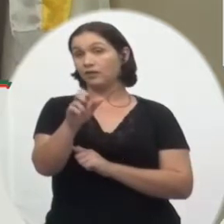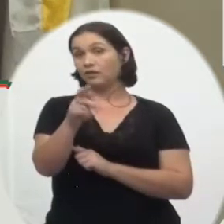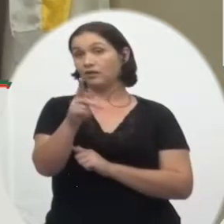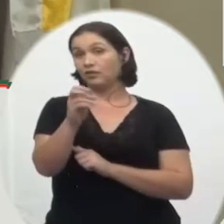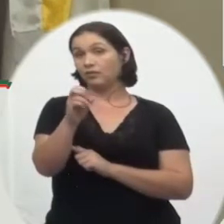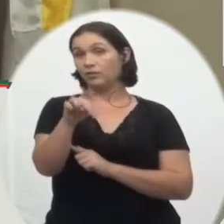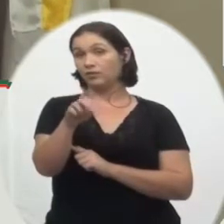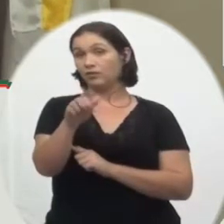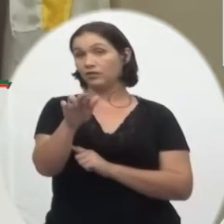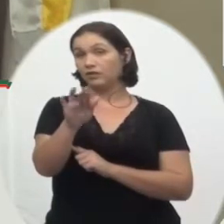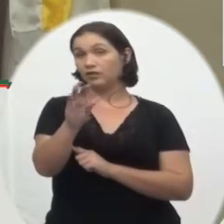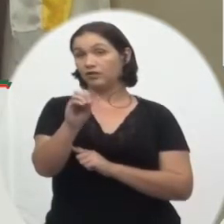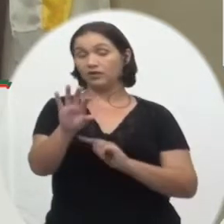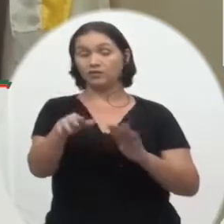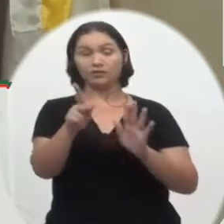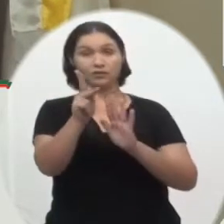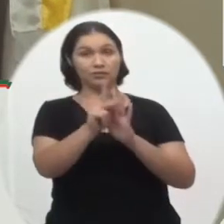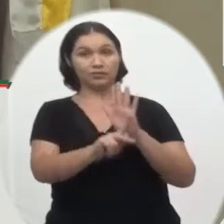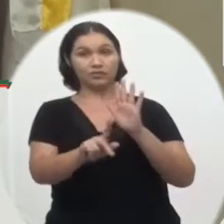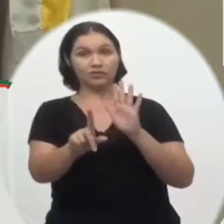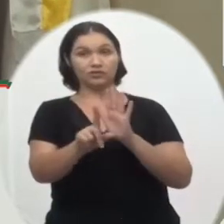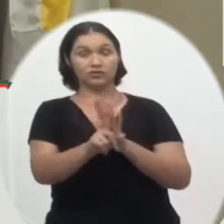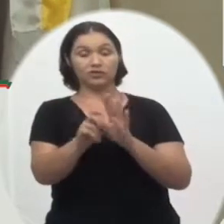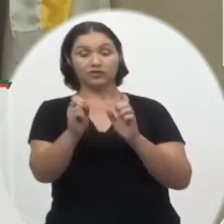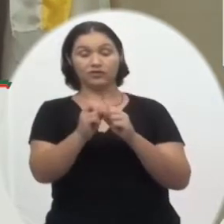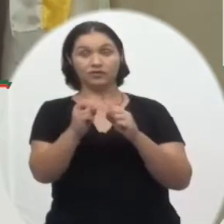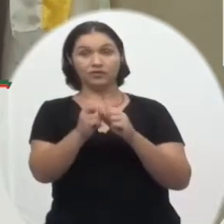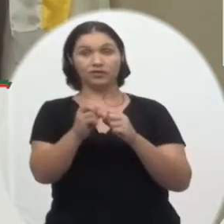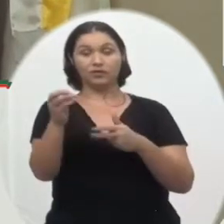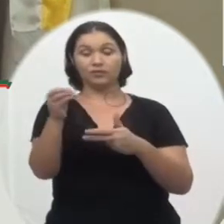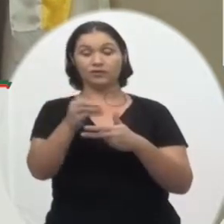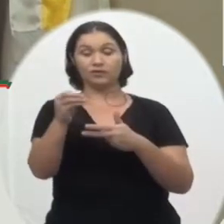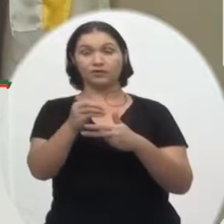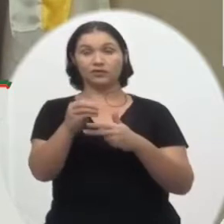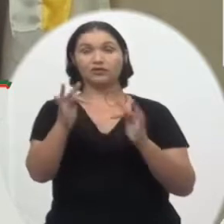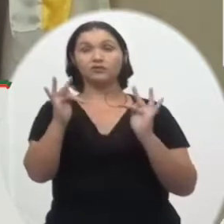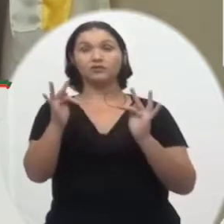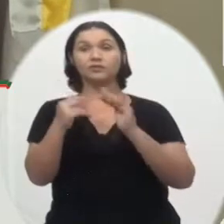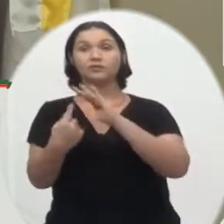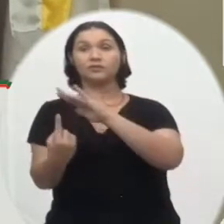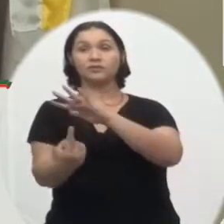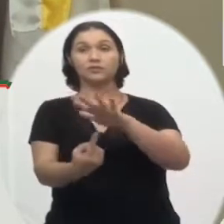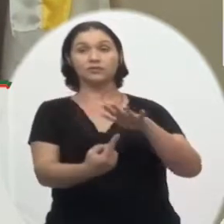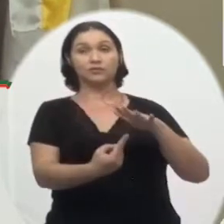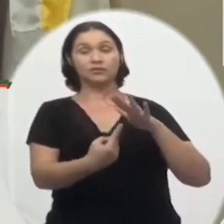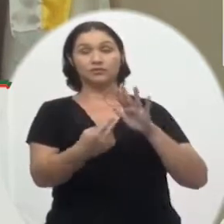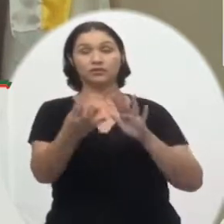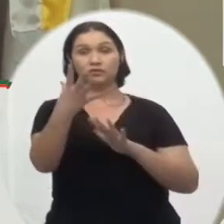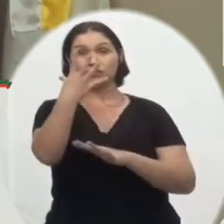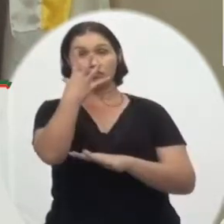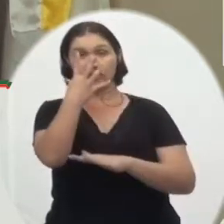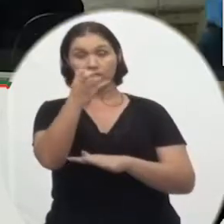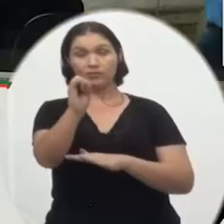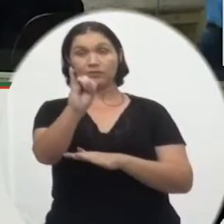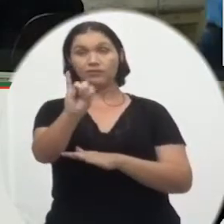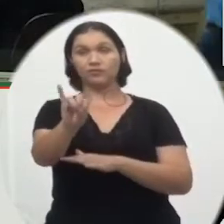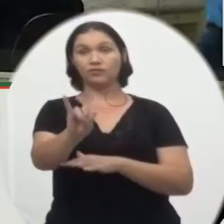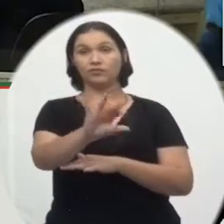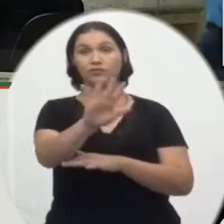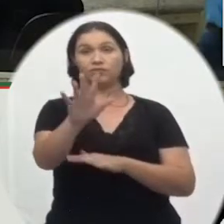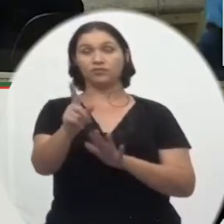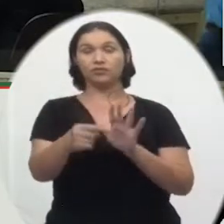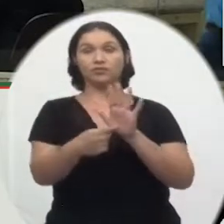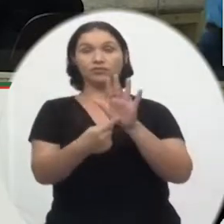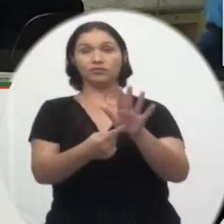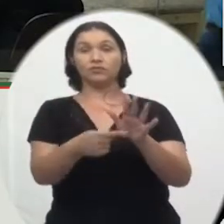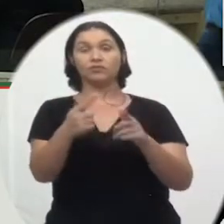a foto de um projeto feito pela Unesc, pela FANCRI, quando tinha o nosso presidente Júlio Colombo,